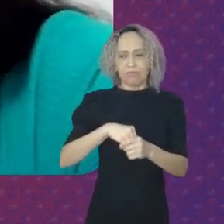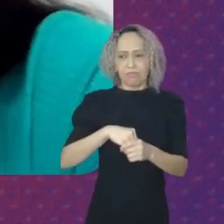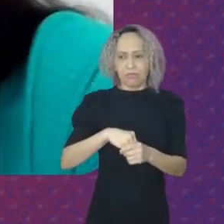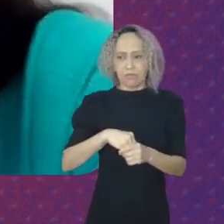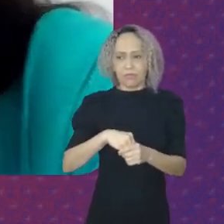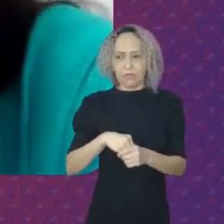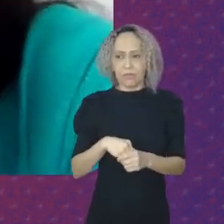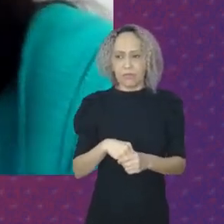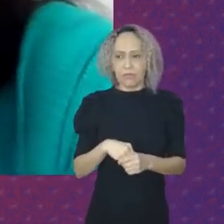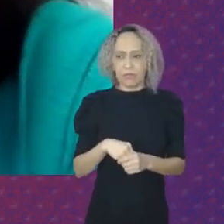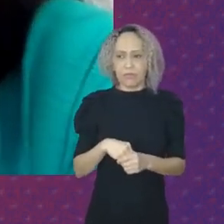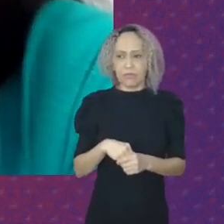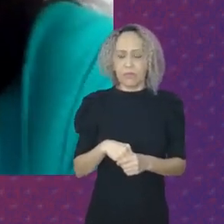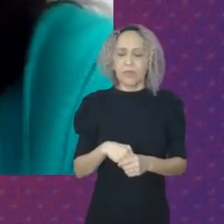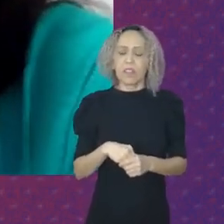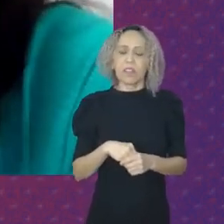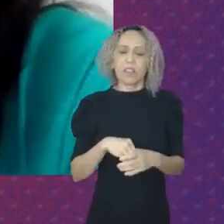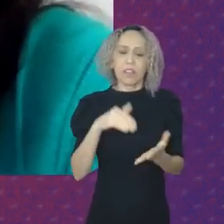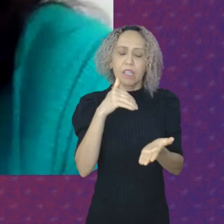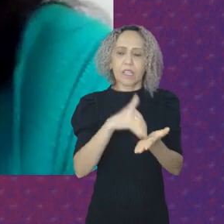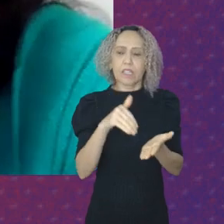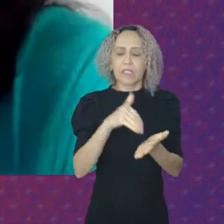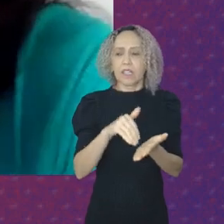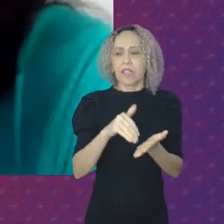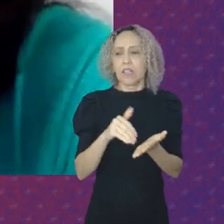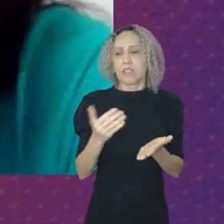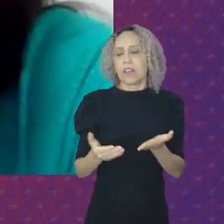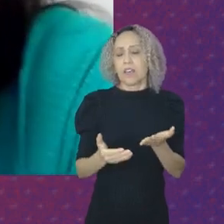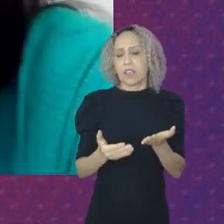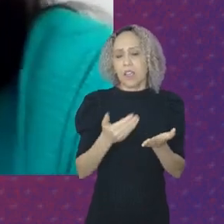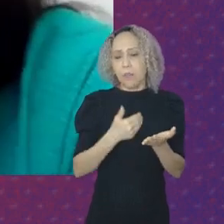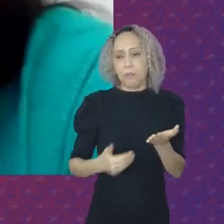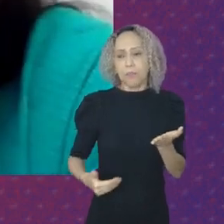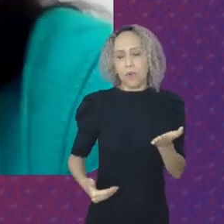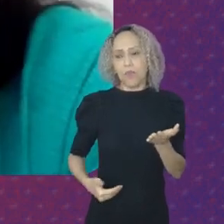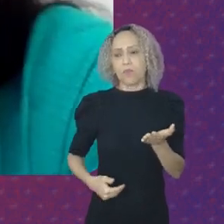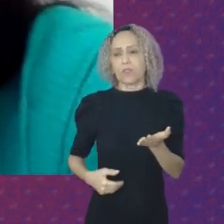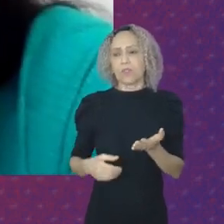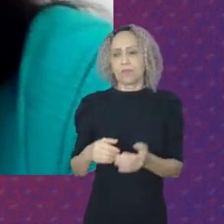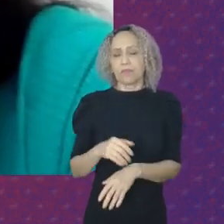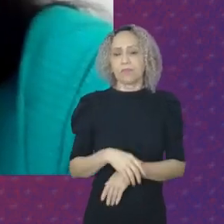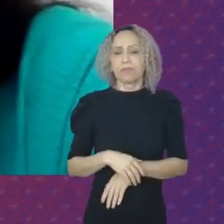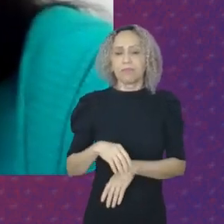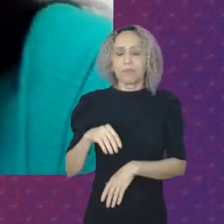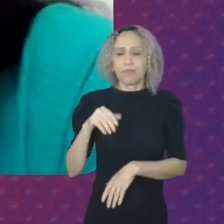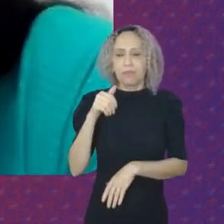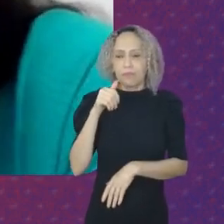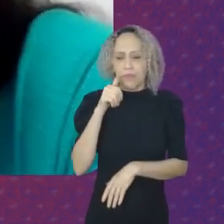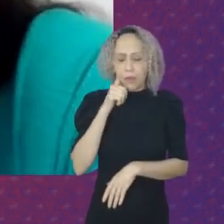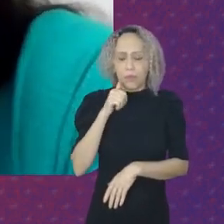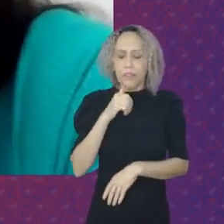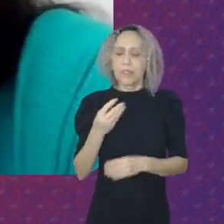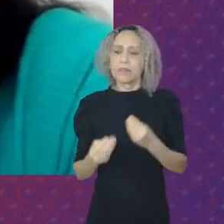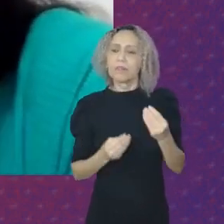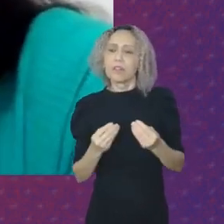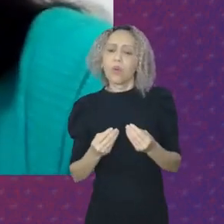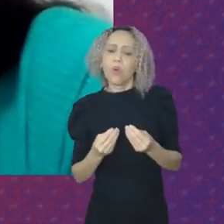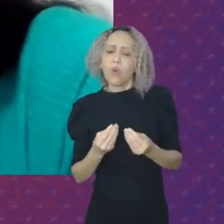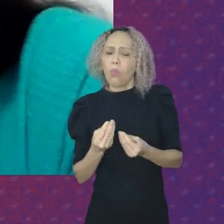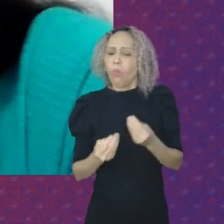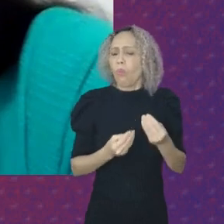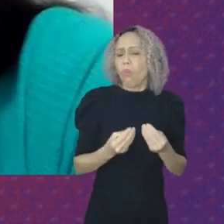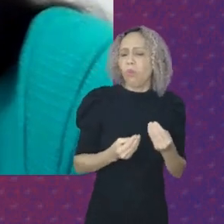naquela época nenhum conhecimento, nem expertise para poder montar um serviço como o Ligue